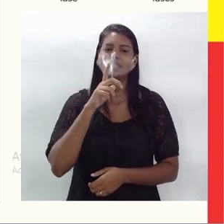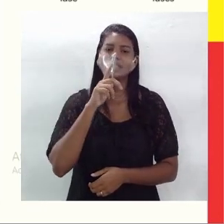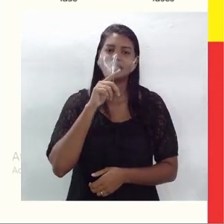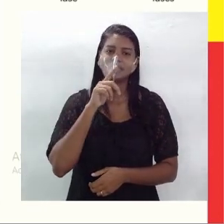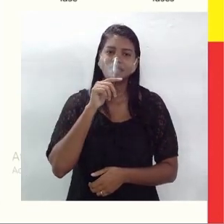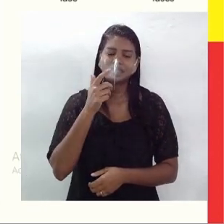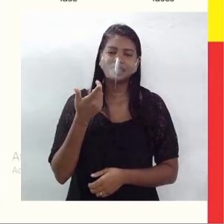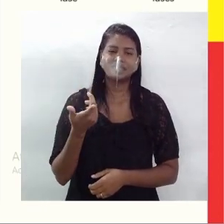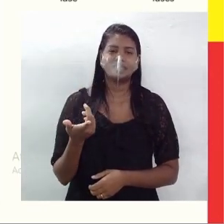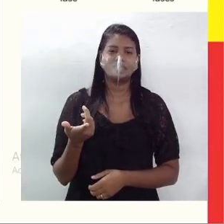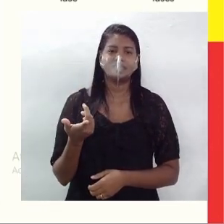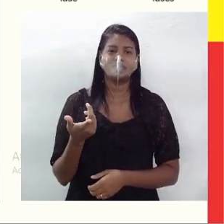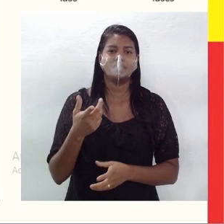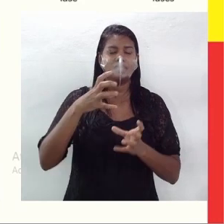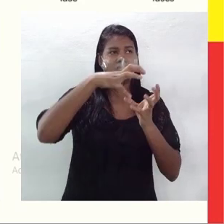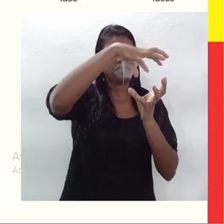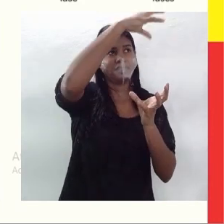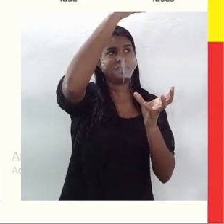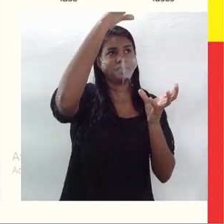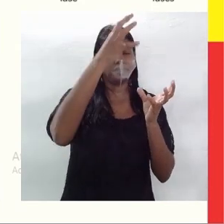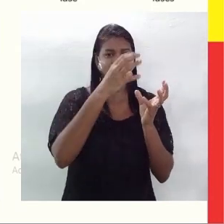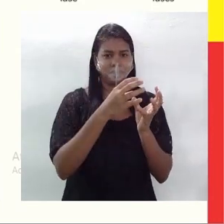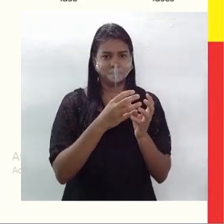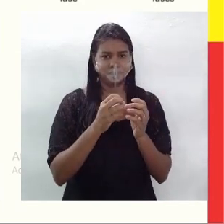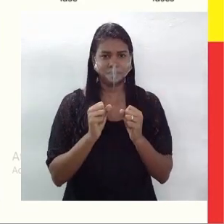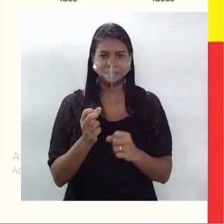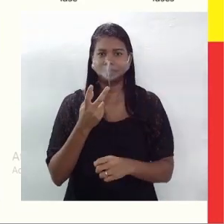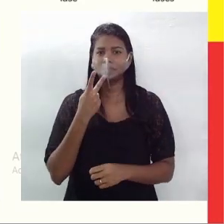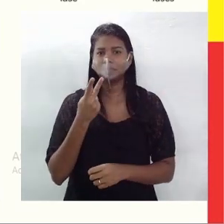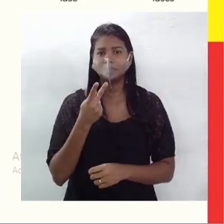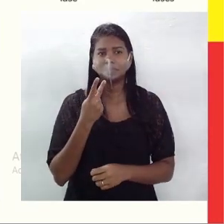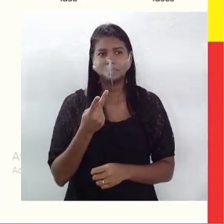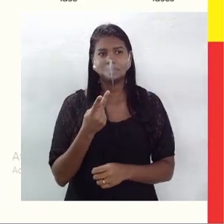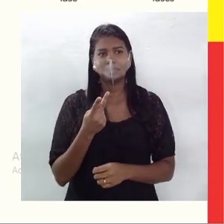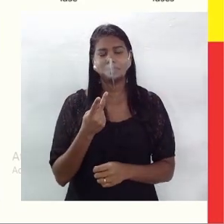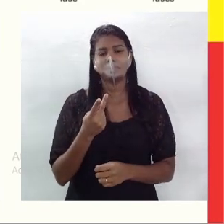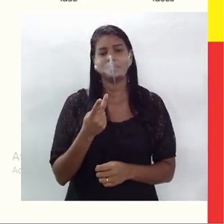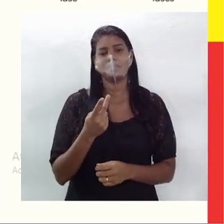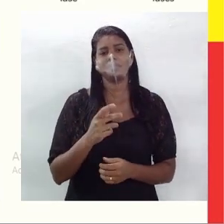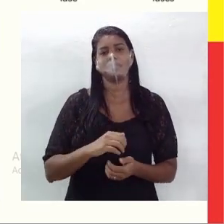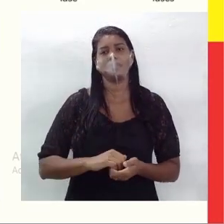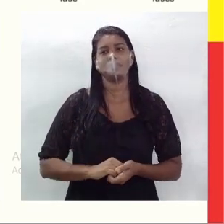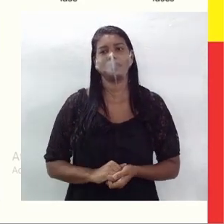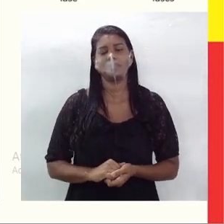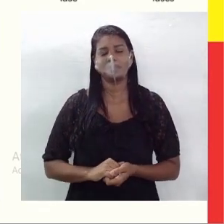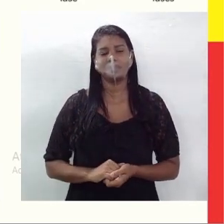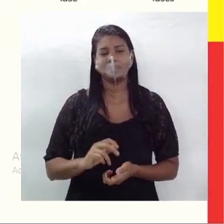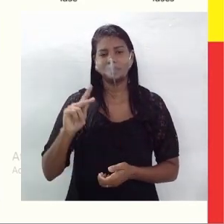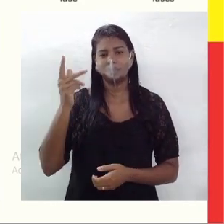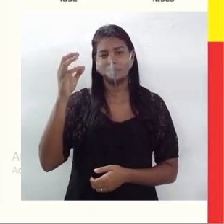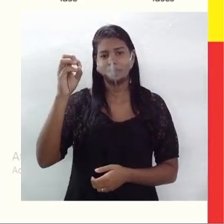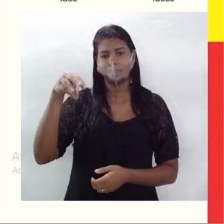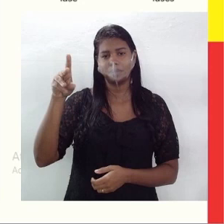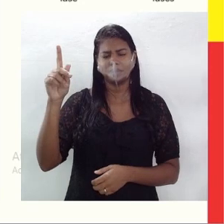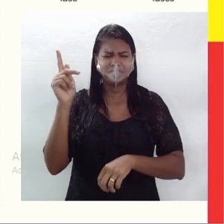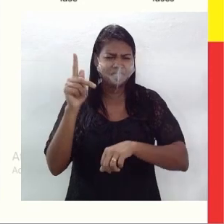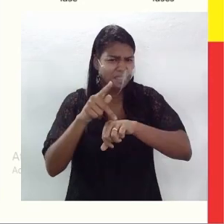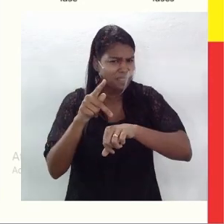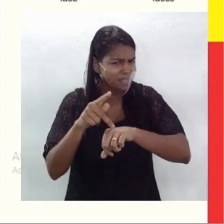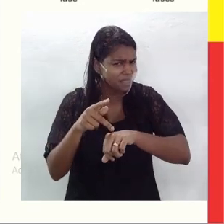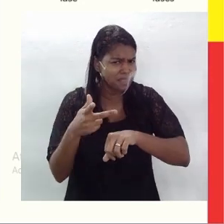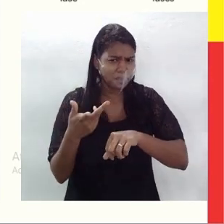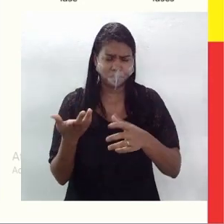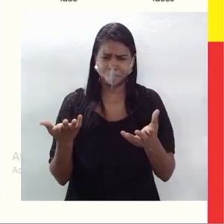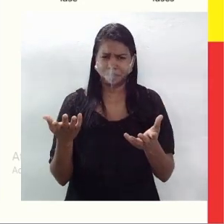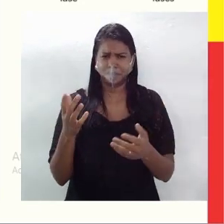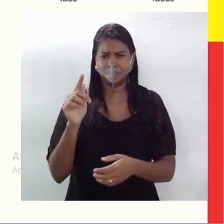o ar contido no balão, eu posso dizer que é uma mistura homogênea. Agora, pedra e